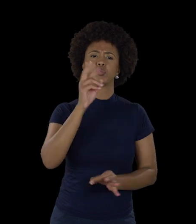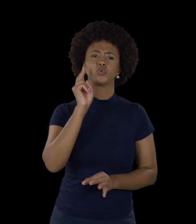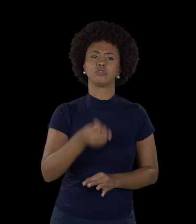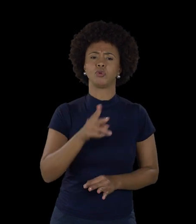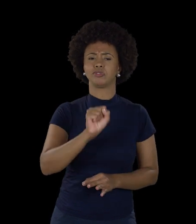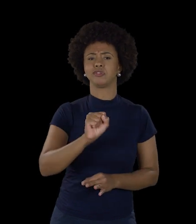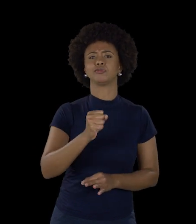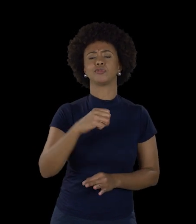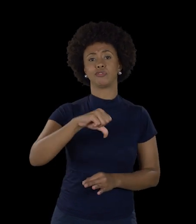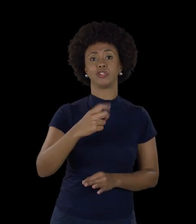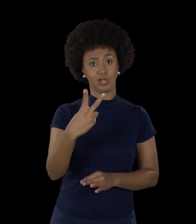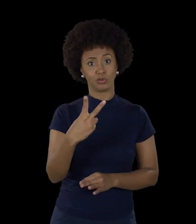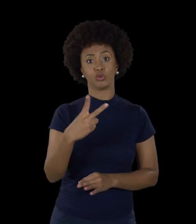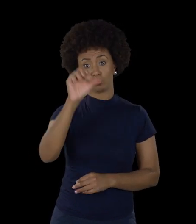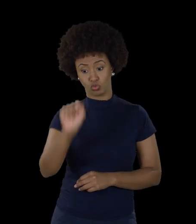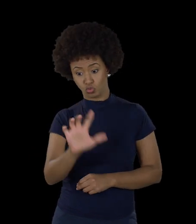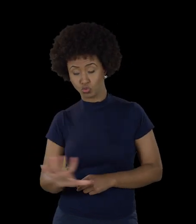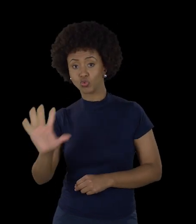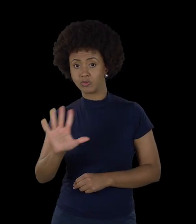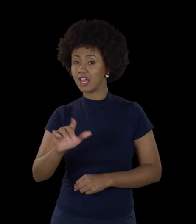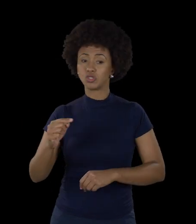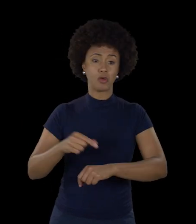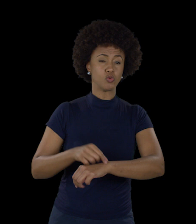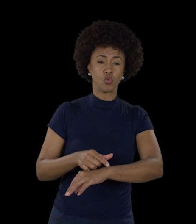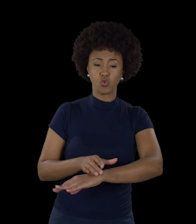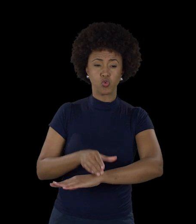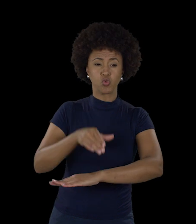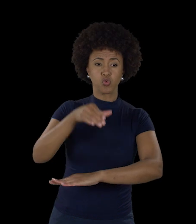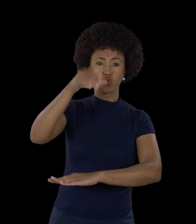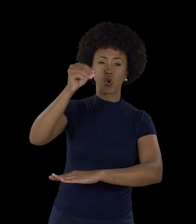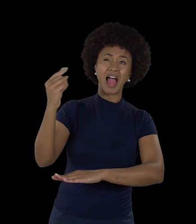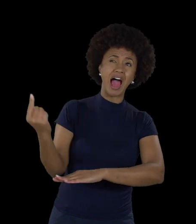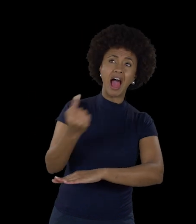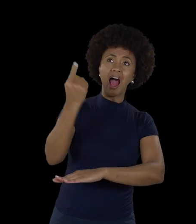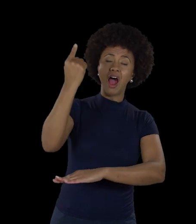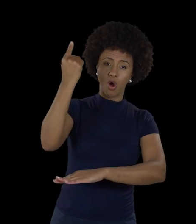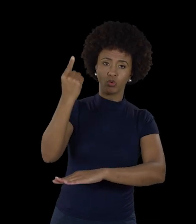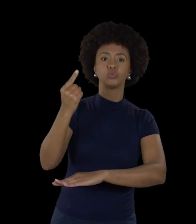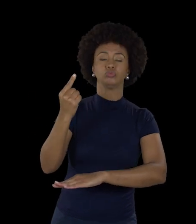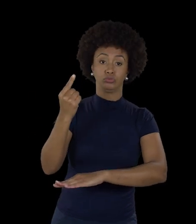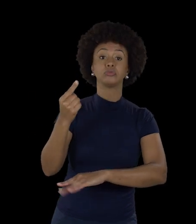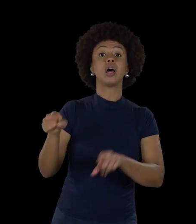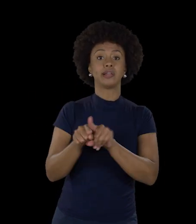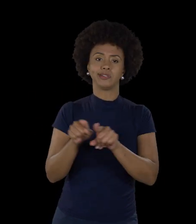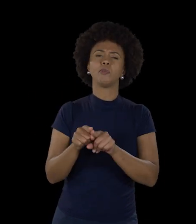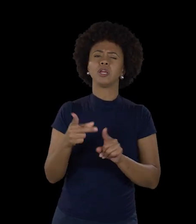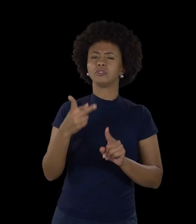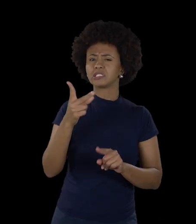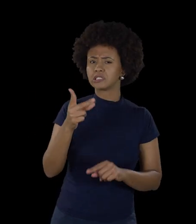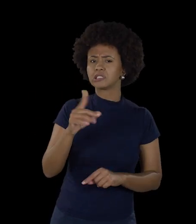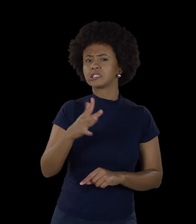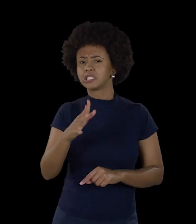2.892 metros de altitude, é o mais alto da região sudeste e o terceiro mais alto do Brasil. Tão